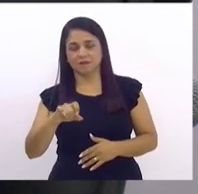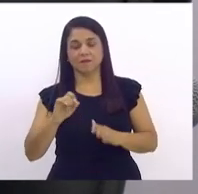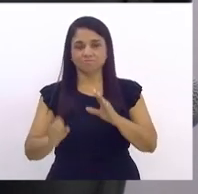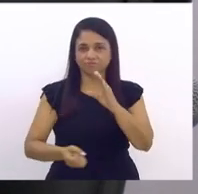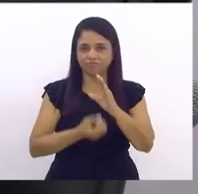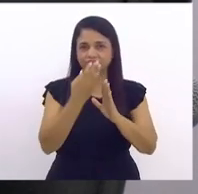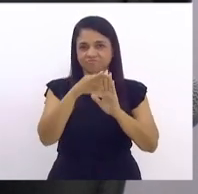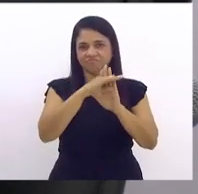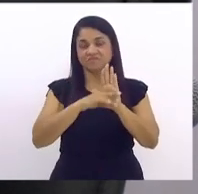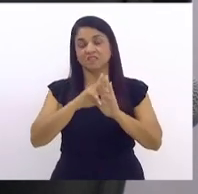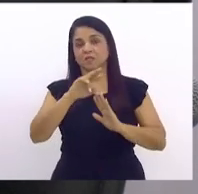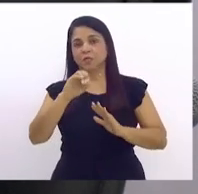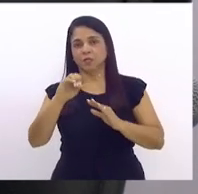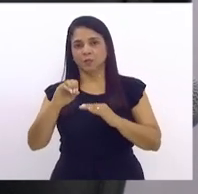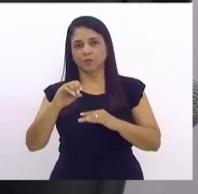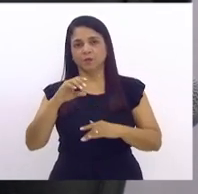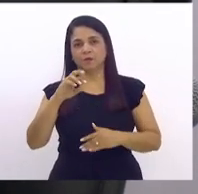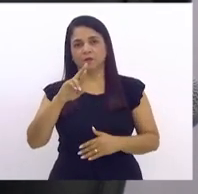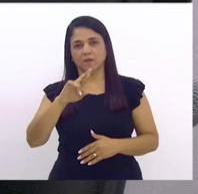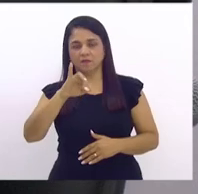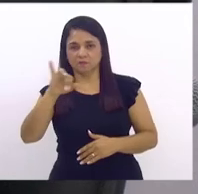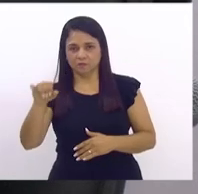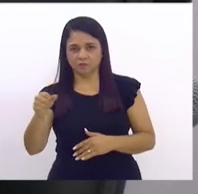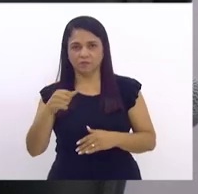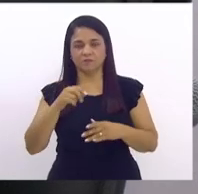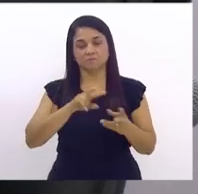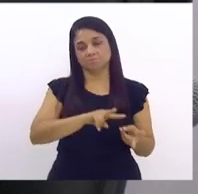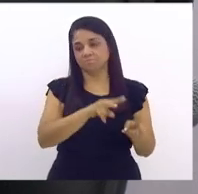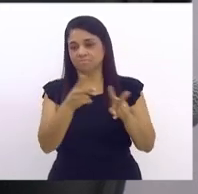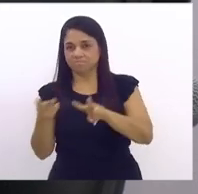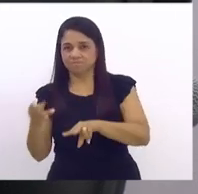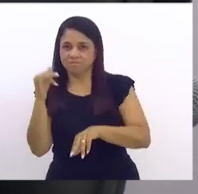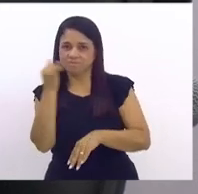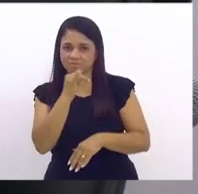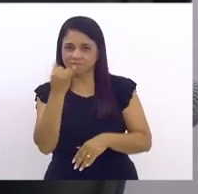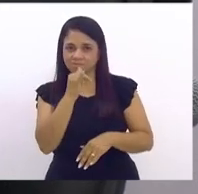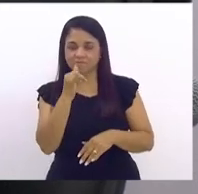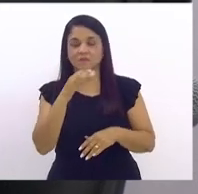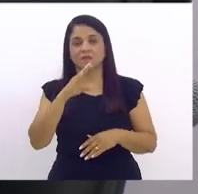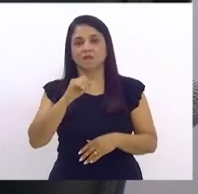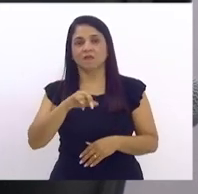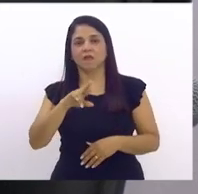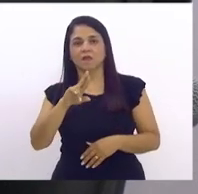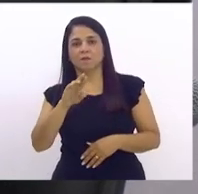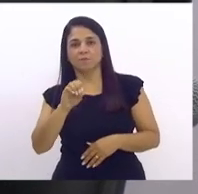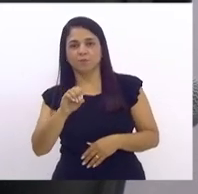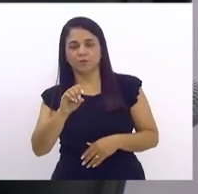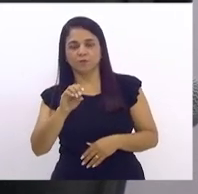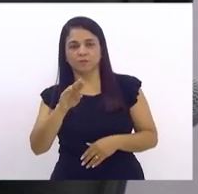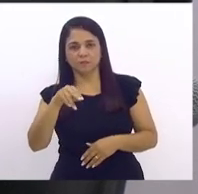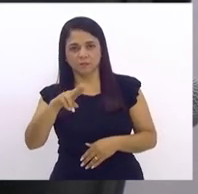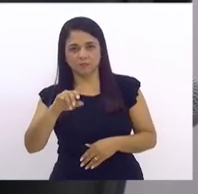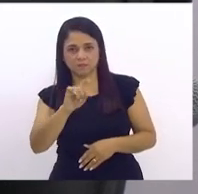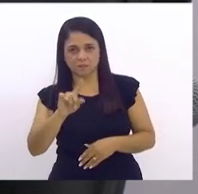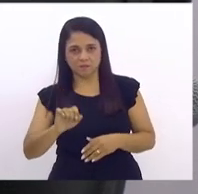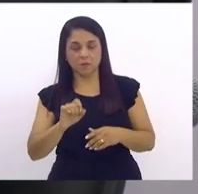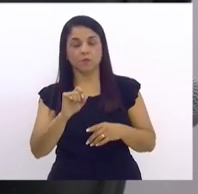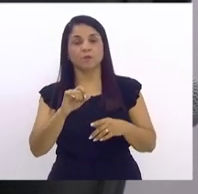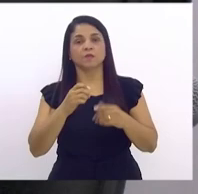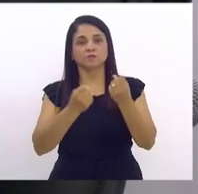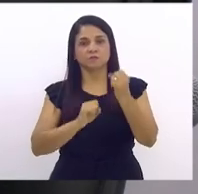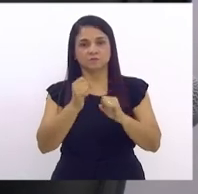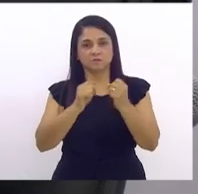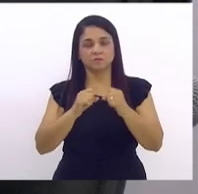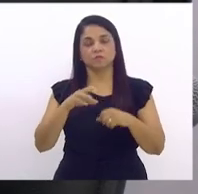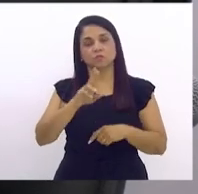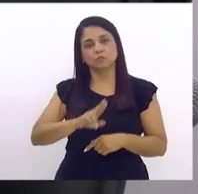Hidro-RJ, Programa de Estudos e Pesquisas para a Promoção da Transição Energética, Descarbonização e Reindustrialização com o Uso do